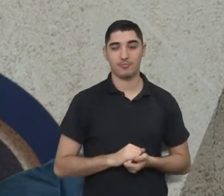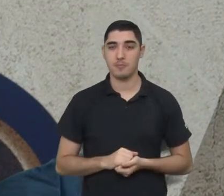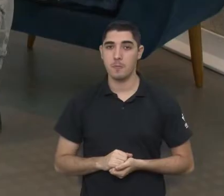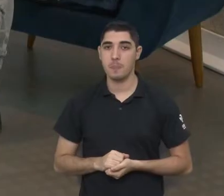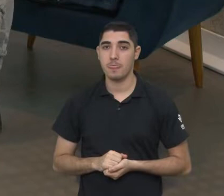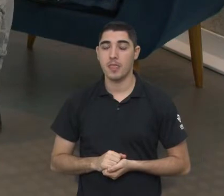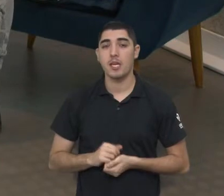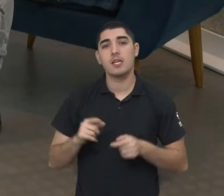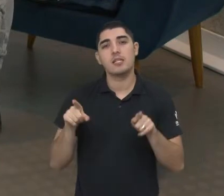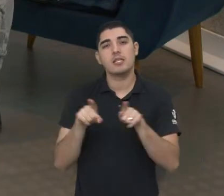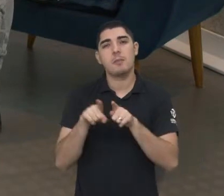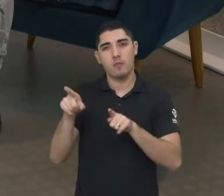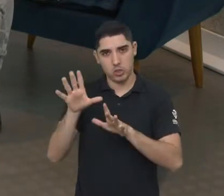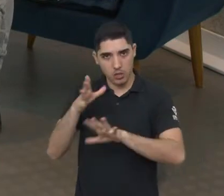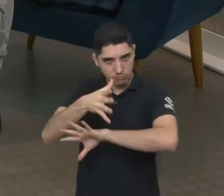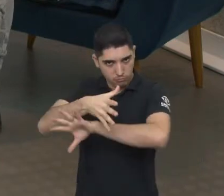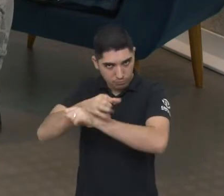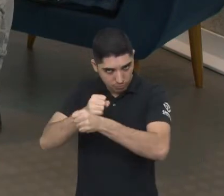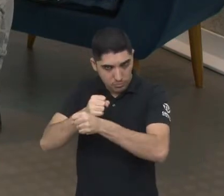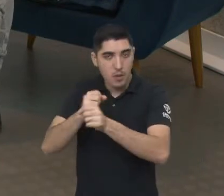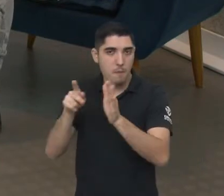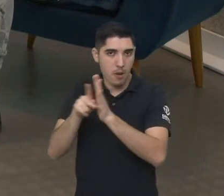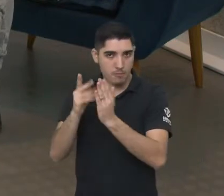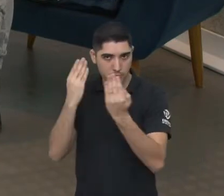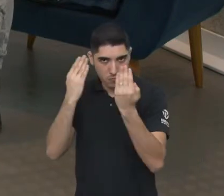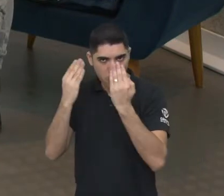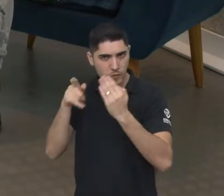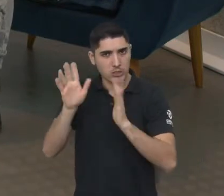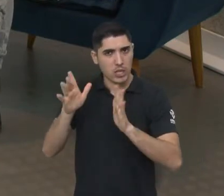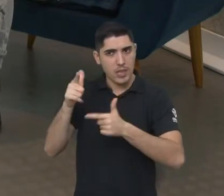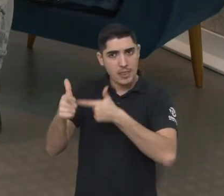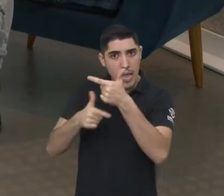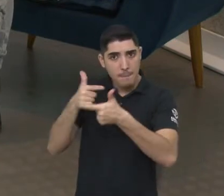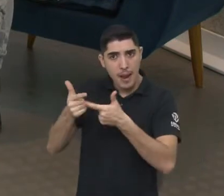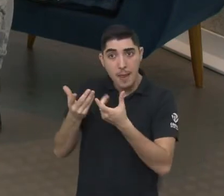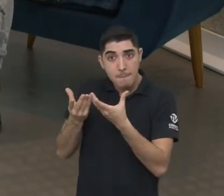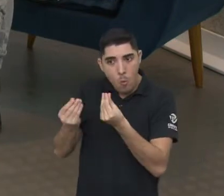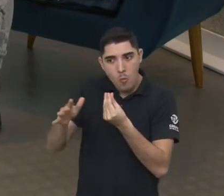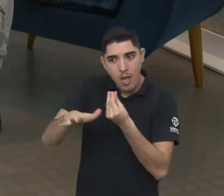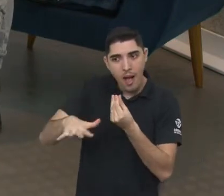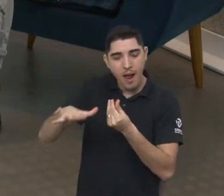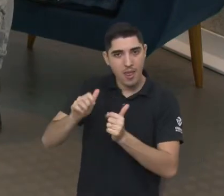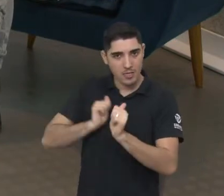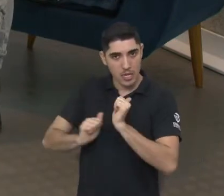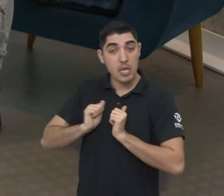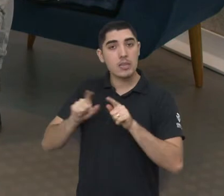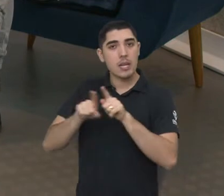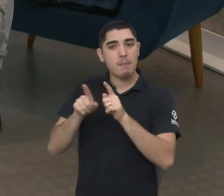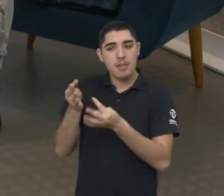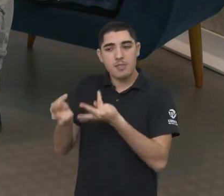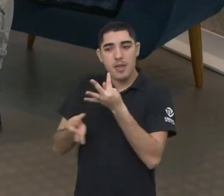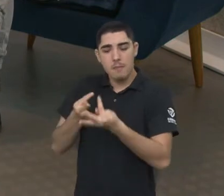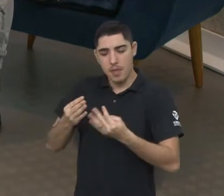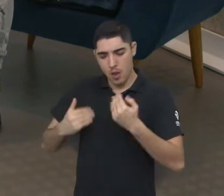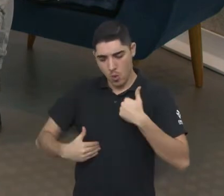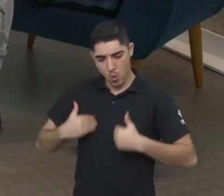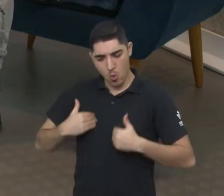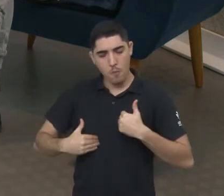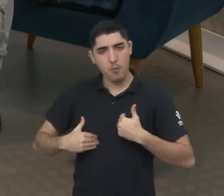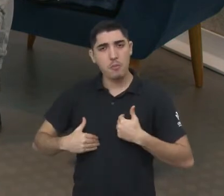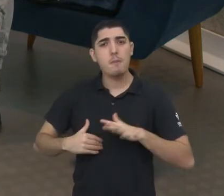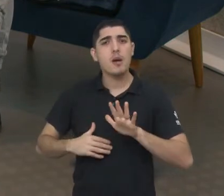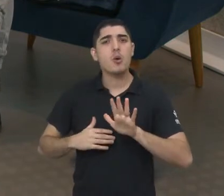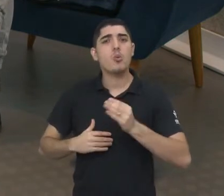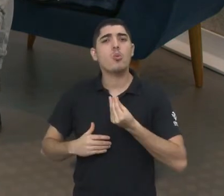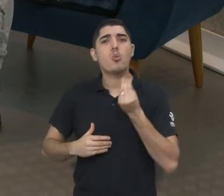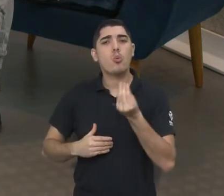Você é formado em psicologia, trabalha bastante a ansiedade e também a terapia corporal. Isso. Como é